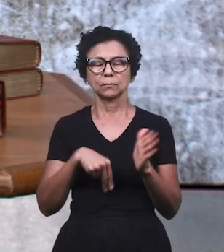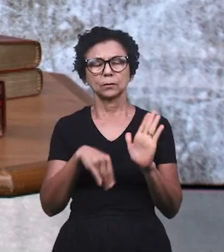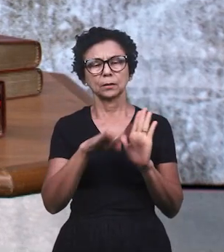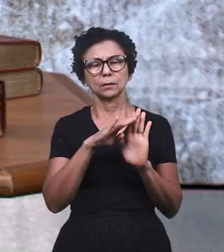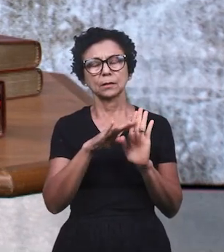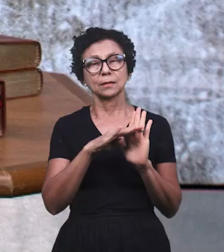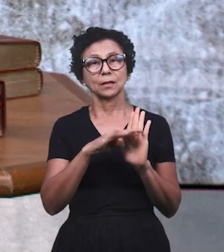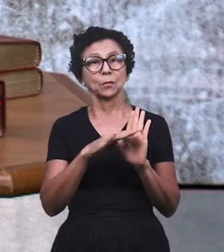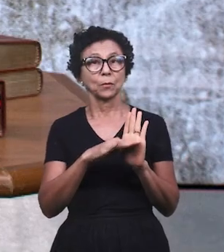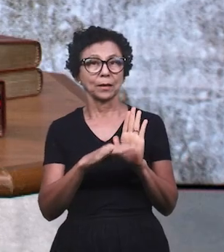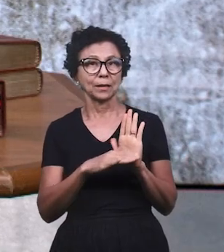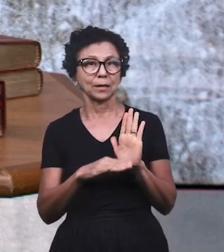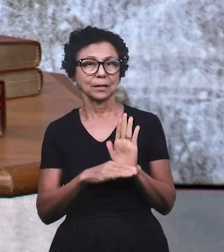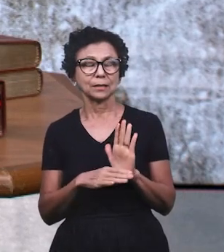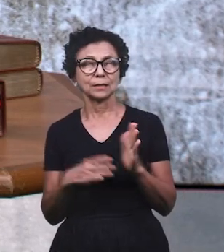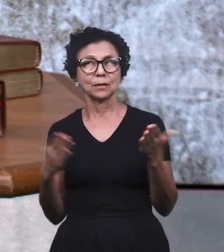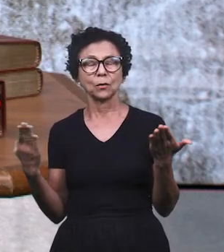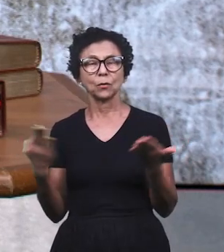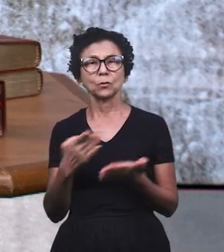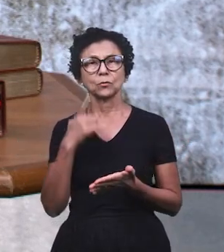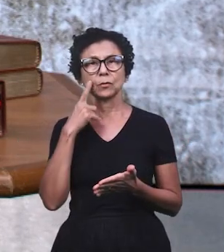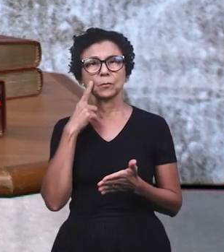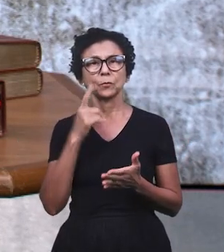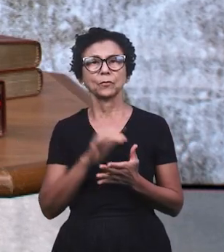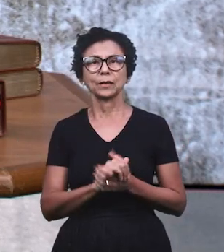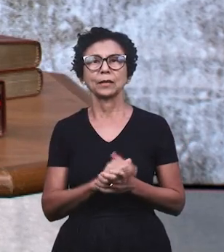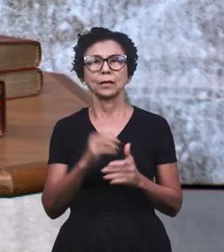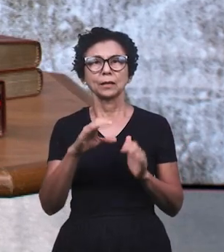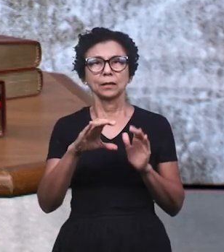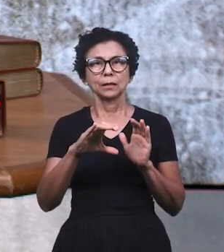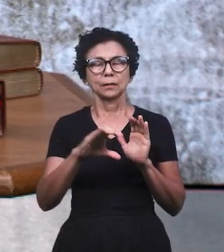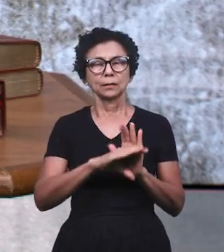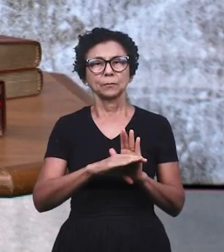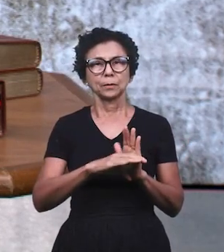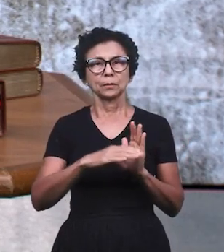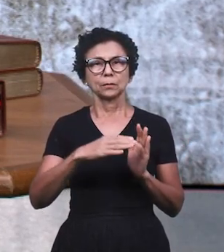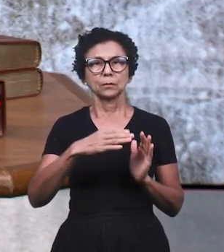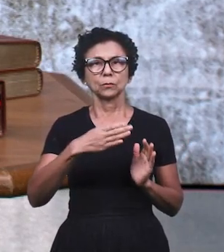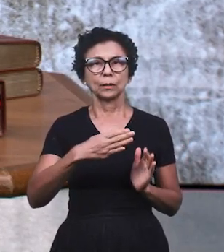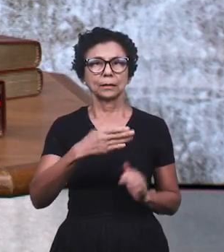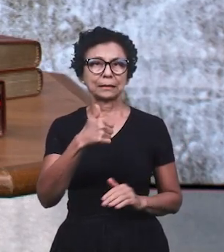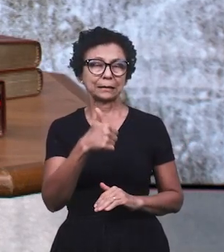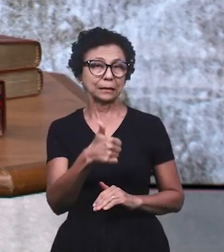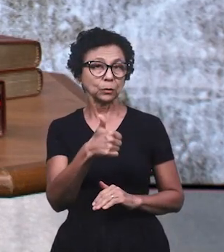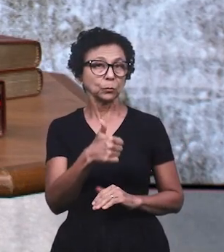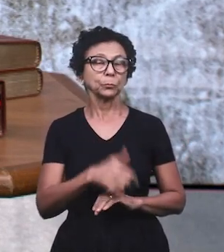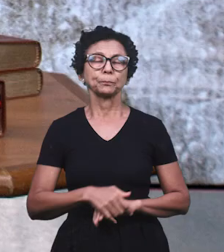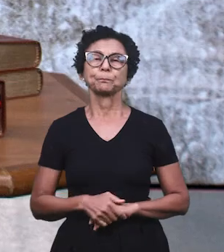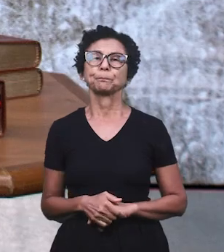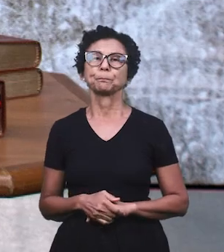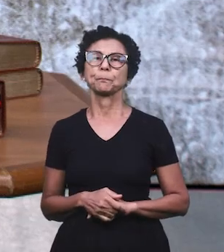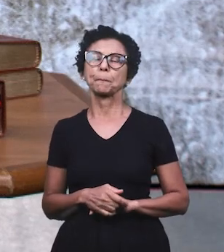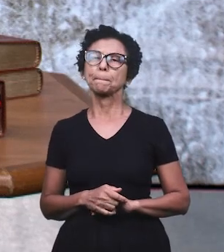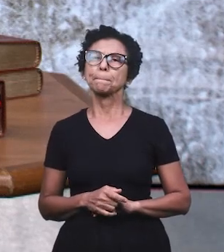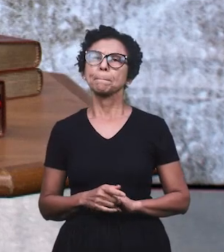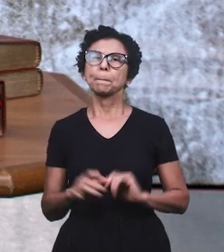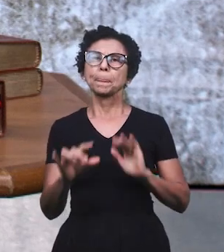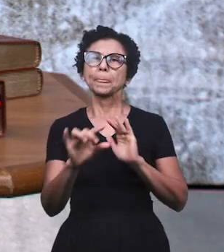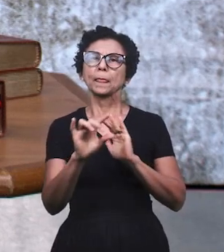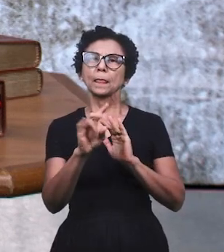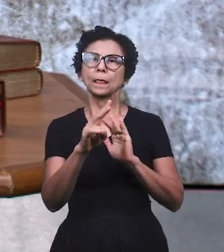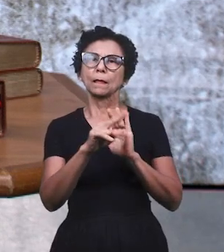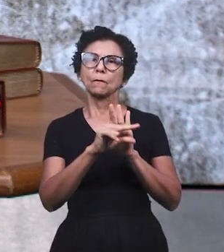sequencial e hoje nós já estamos no capítulo 41 e vamos prosseguir a partir do